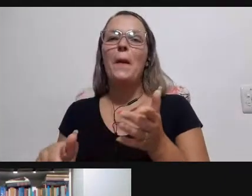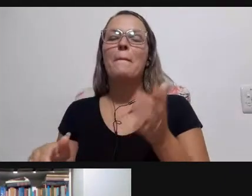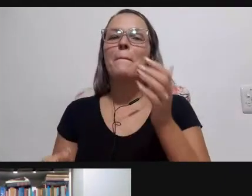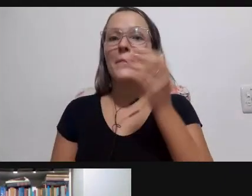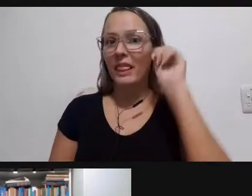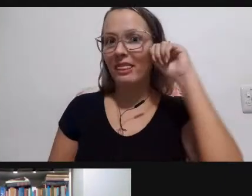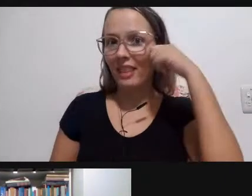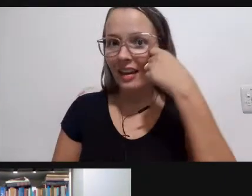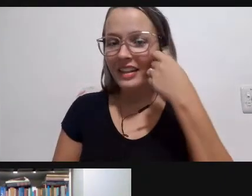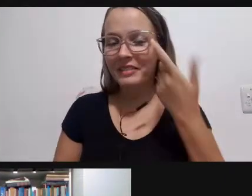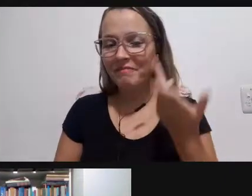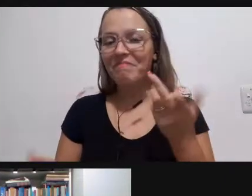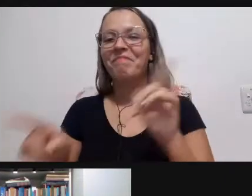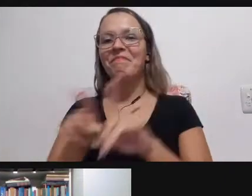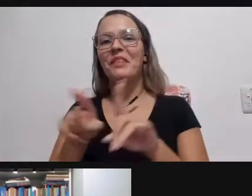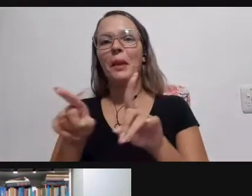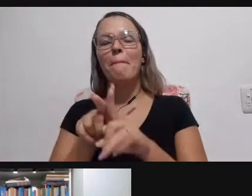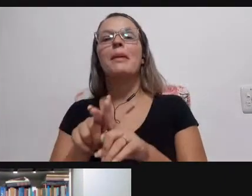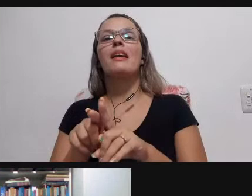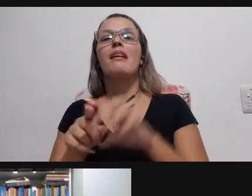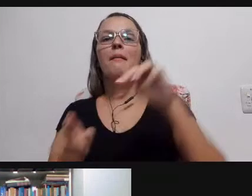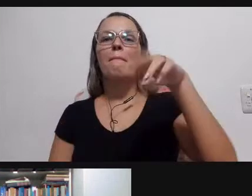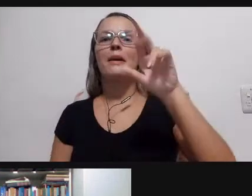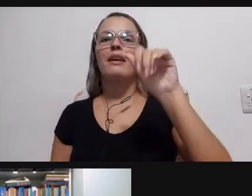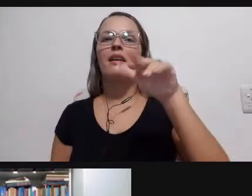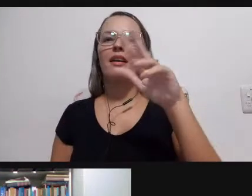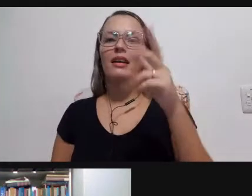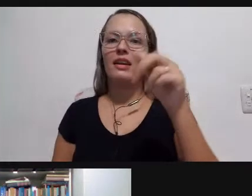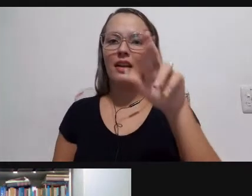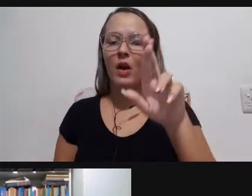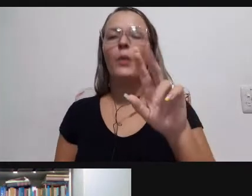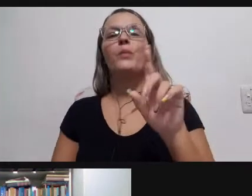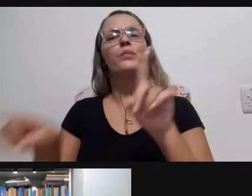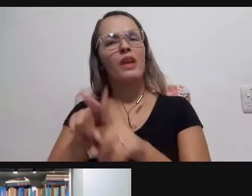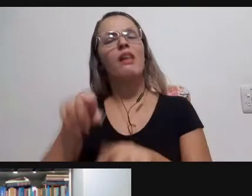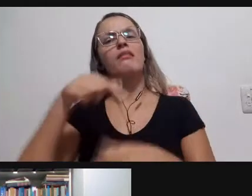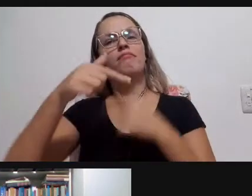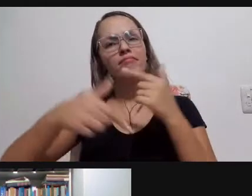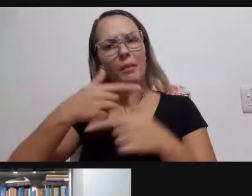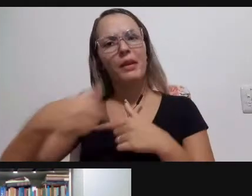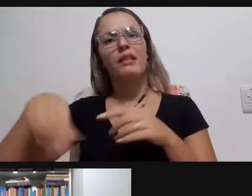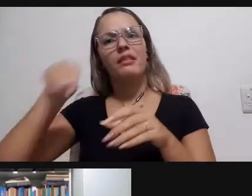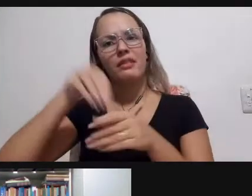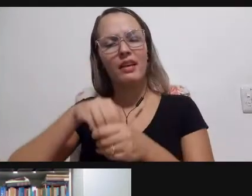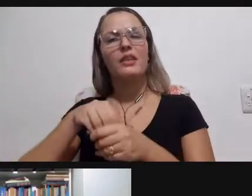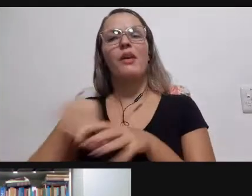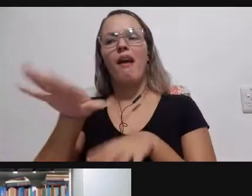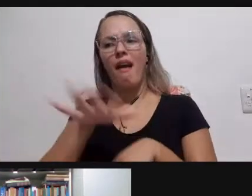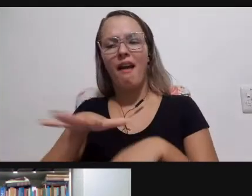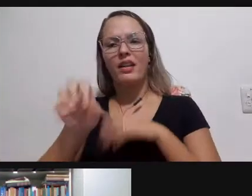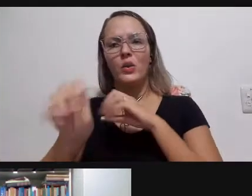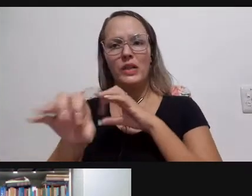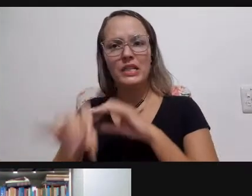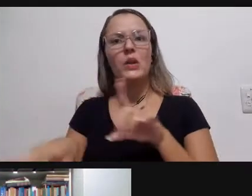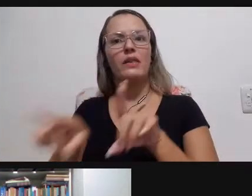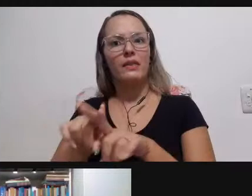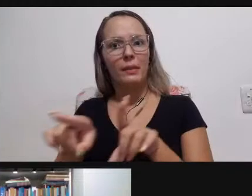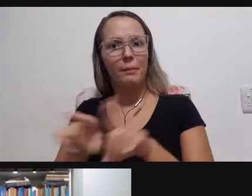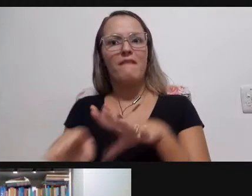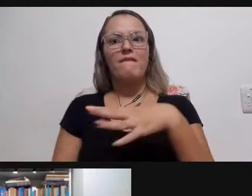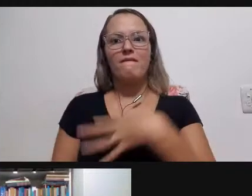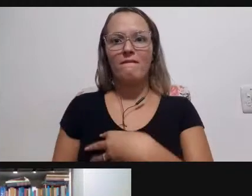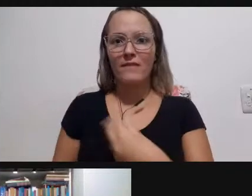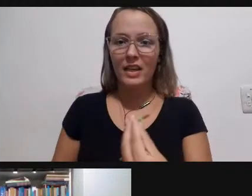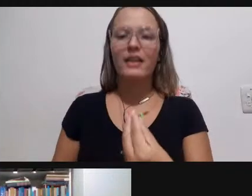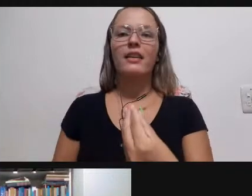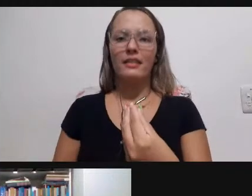no Maranhão. A esposa dele era professora e tem filhas professoras, então tem essa discussão de famílias docentes,